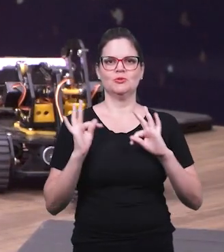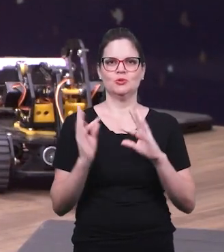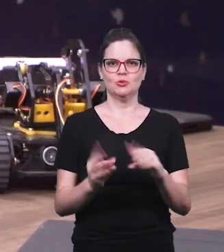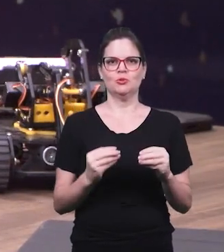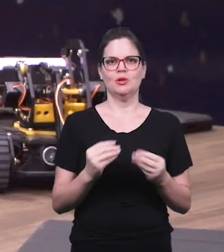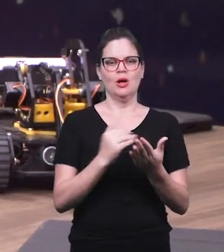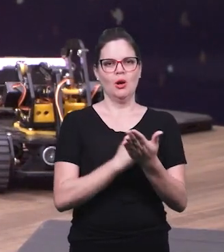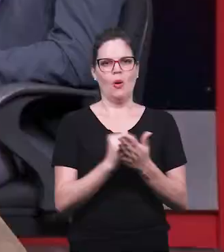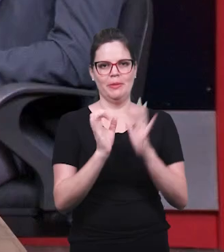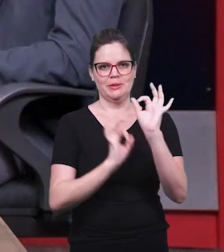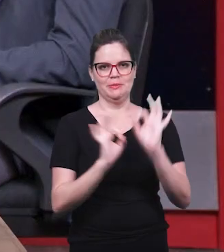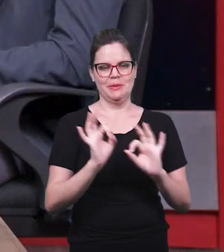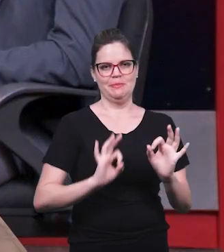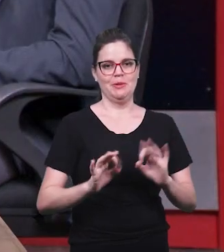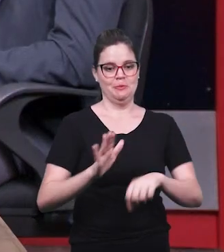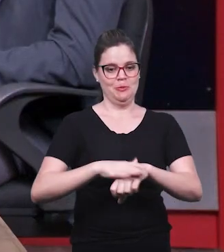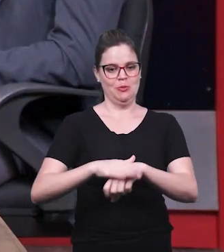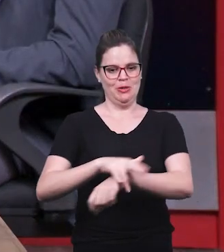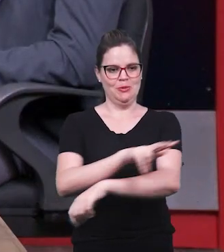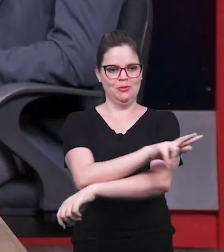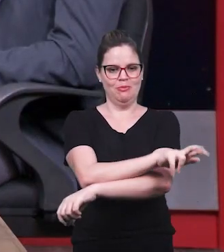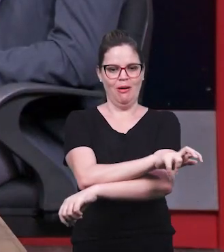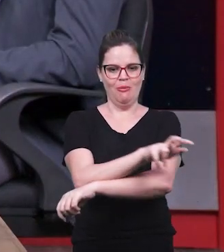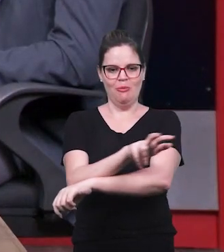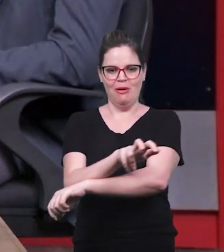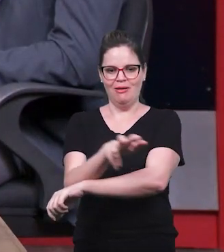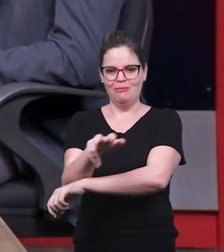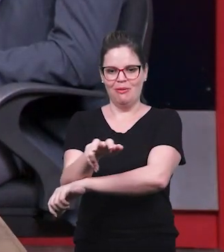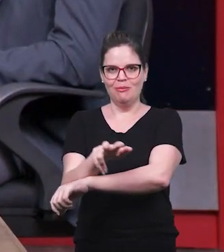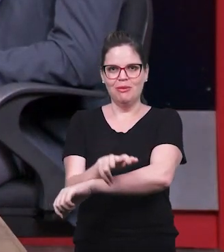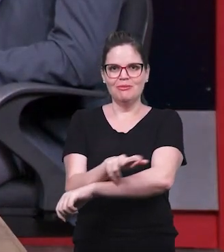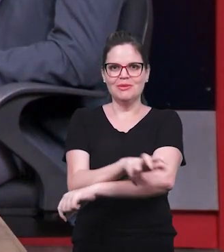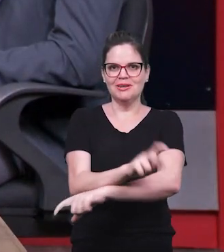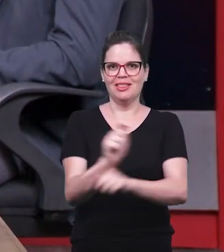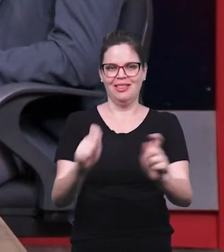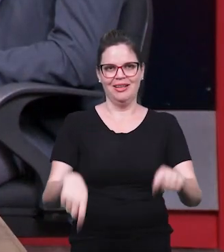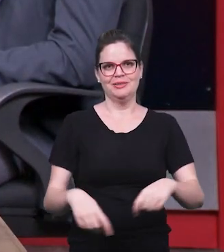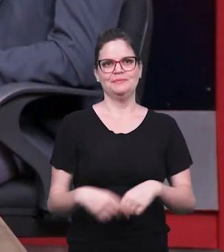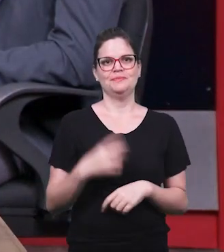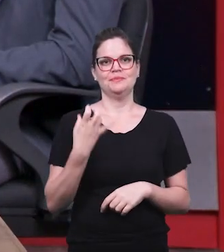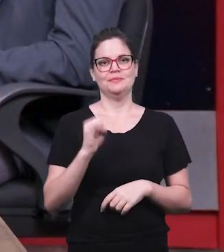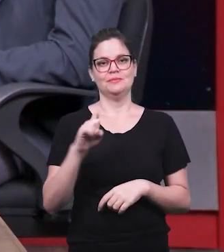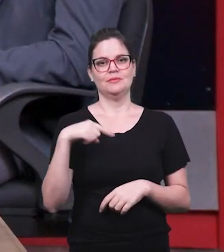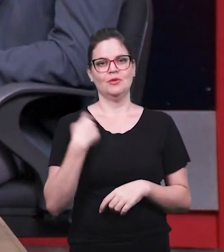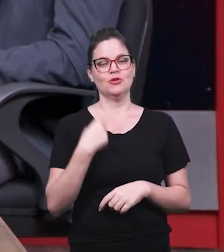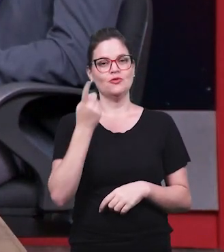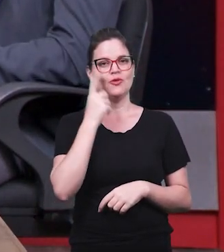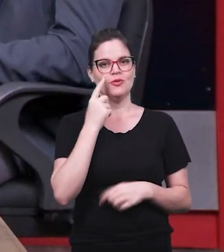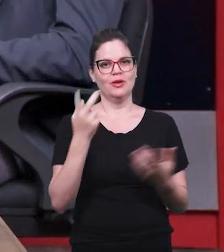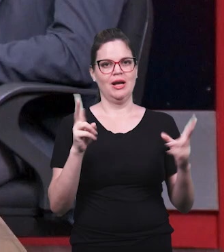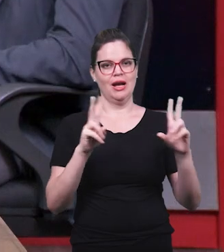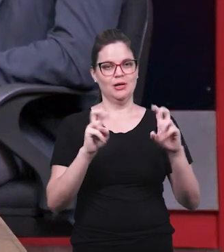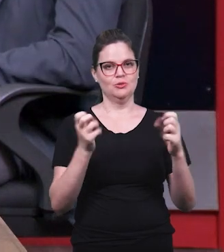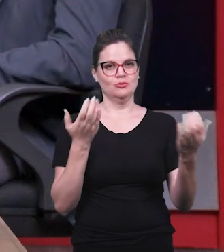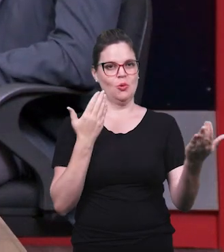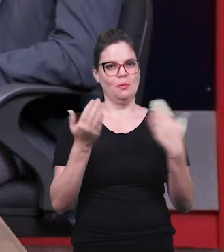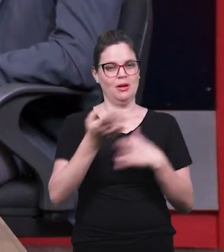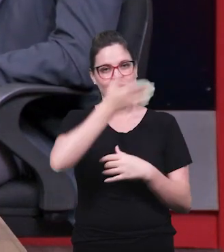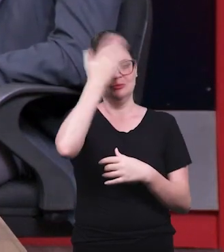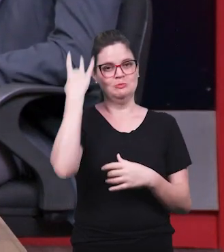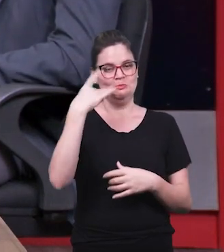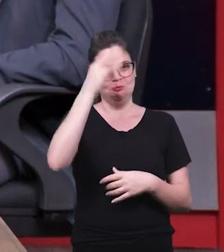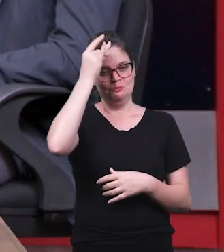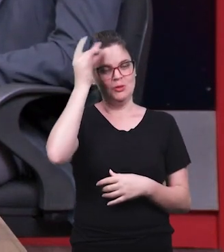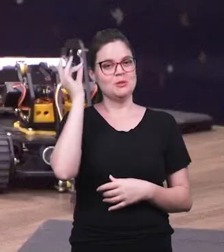a programar algumas coisinhas. Muito interessante. E isso aqui, se a gente for trazer para o campo espiritual, né, nós vamos